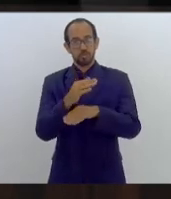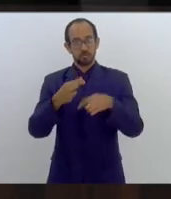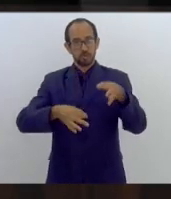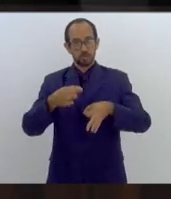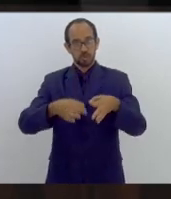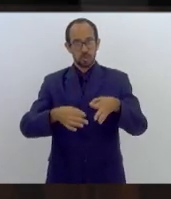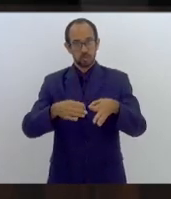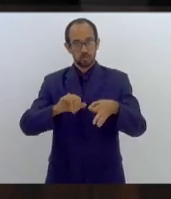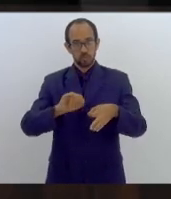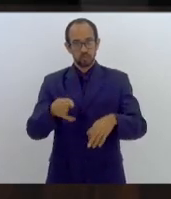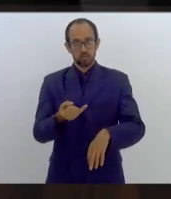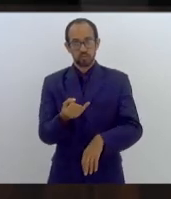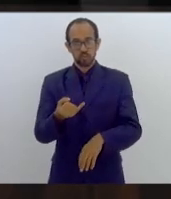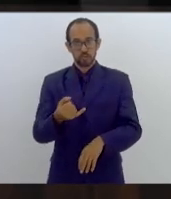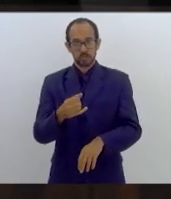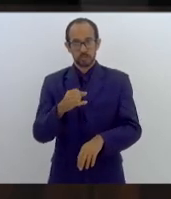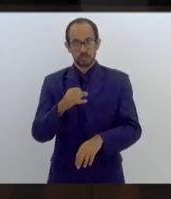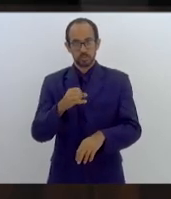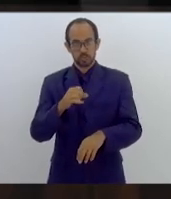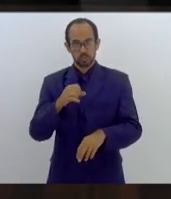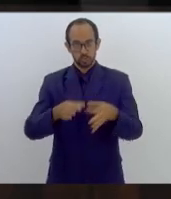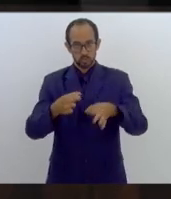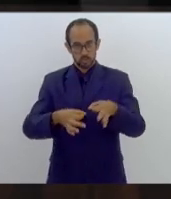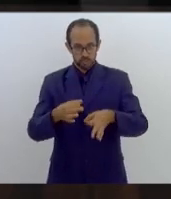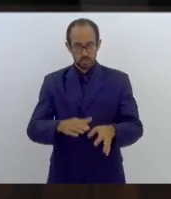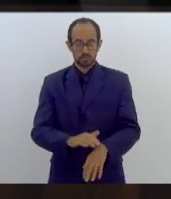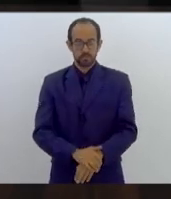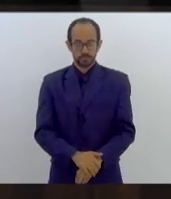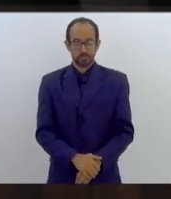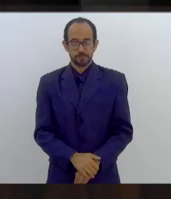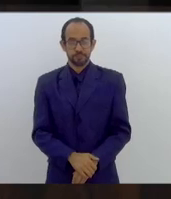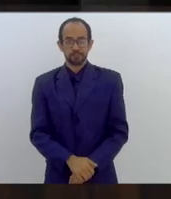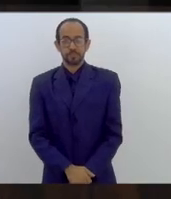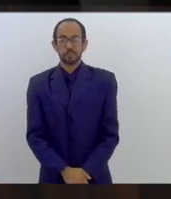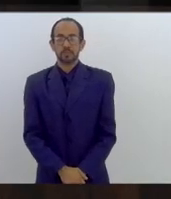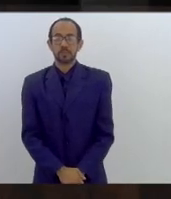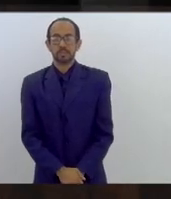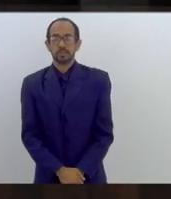de controle de constitucionalidade de leis e atos